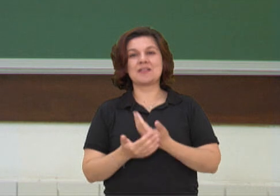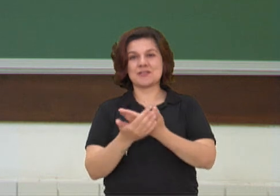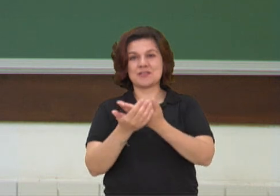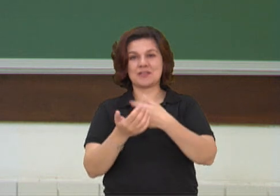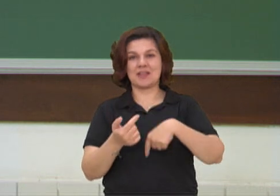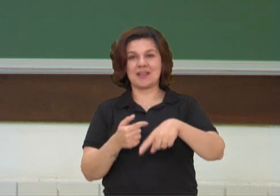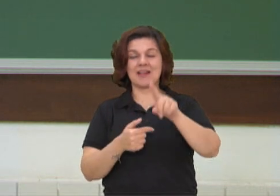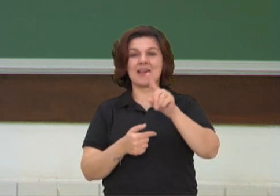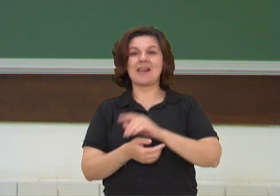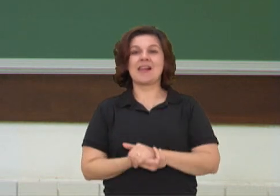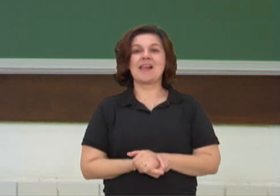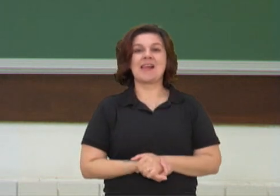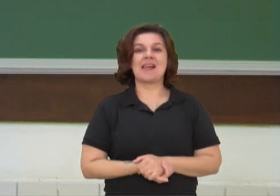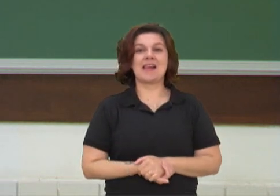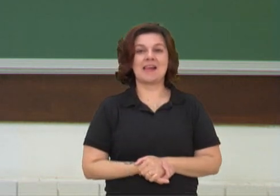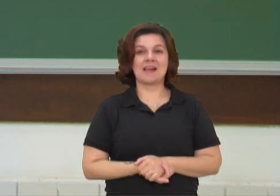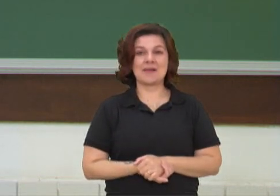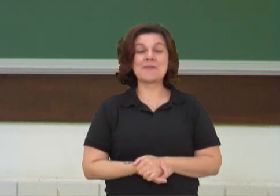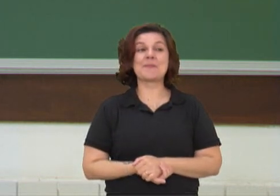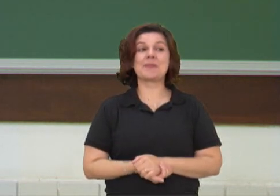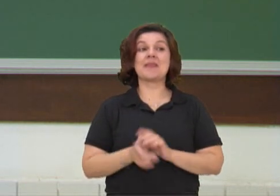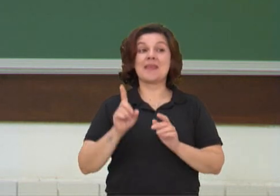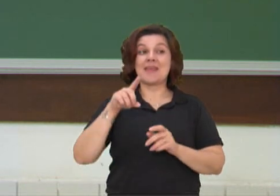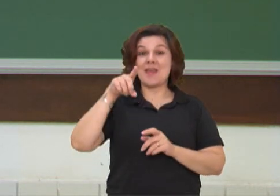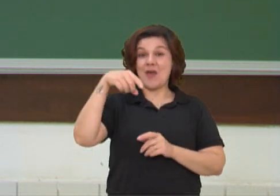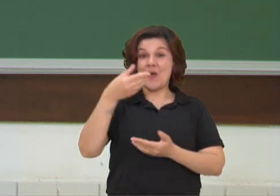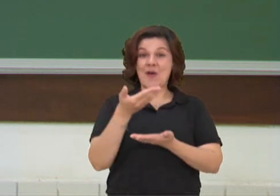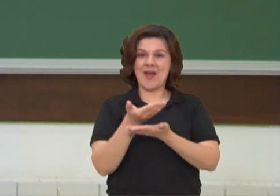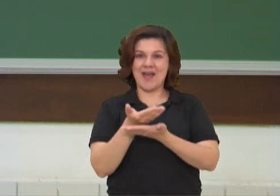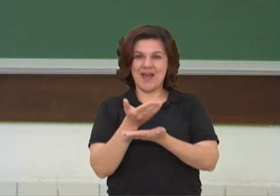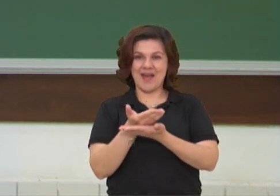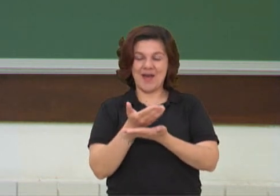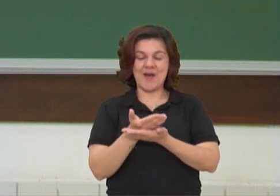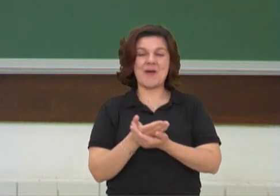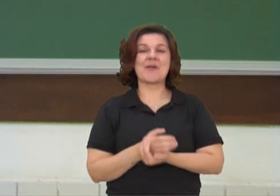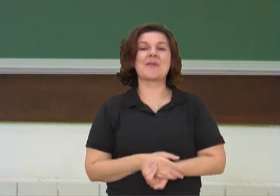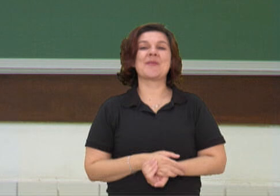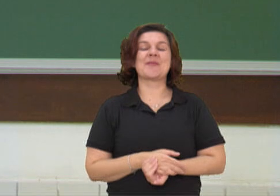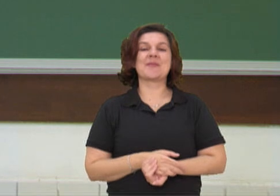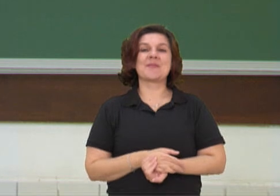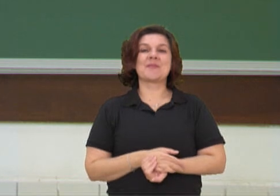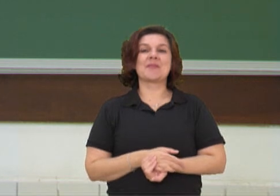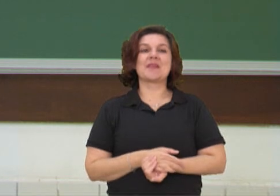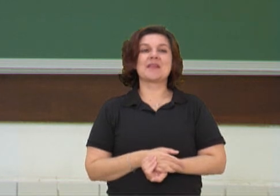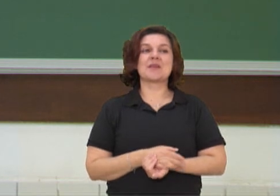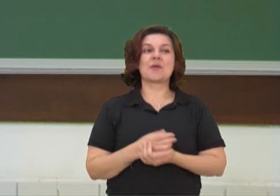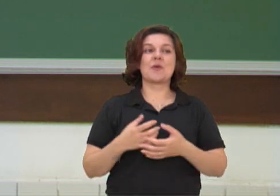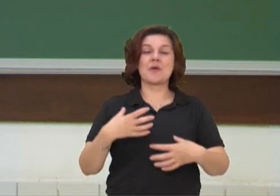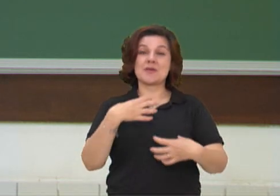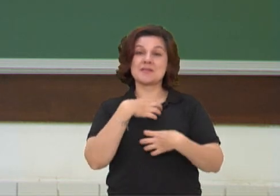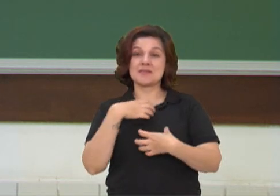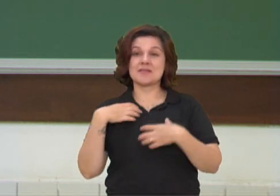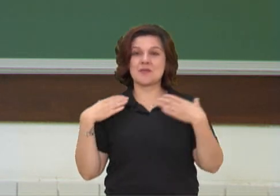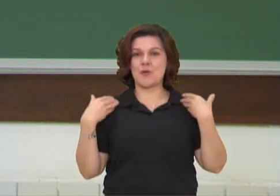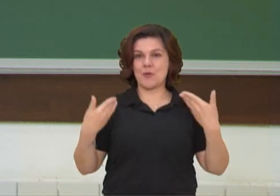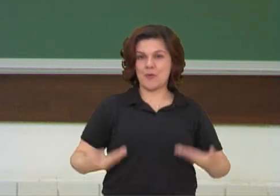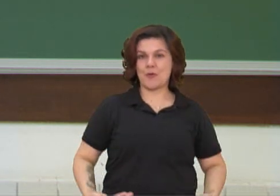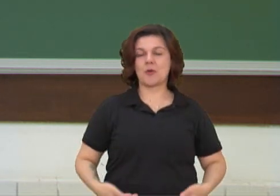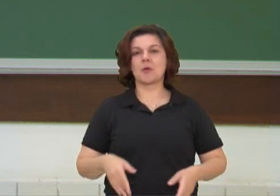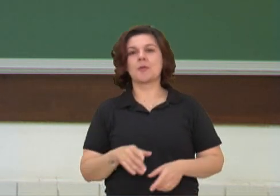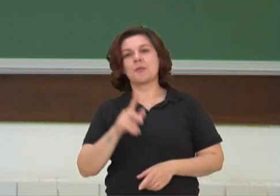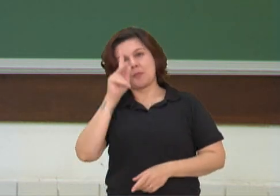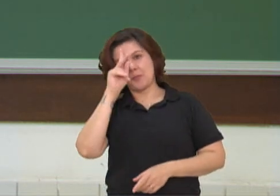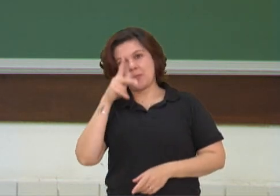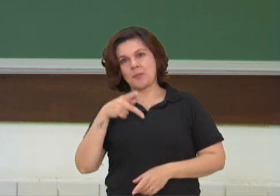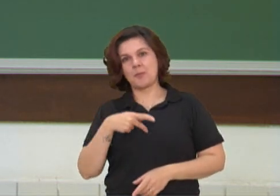tocar aí na sequência. E na nossa próxima aula nós vamos trabalhar aí agora as sensações corporais do nosso corpo, falando ali de